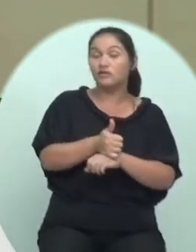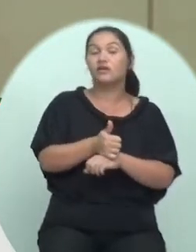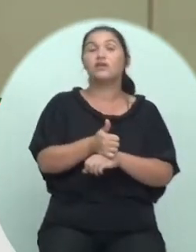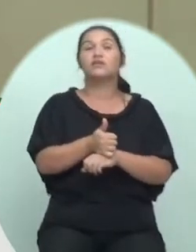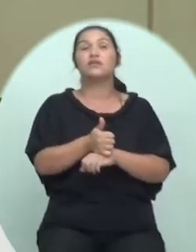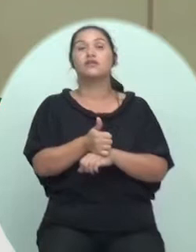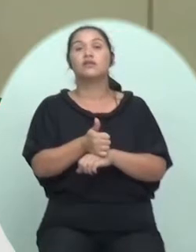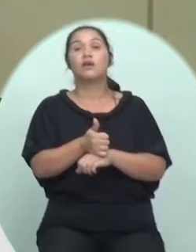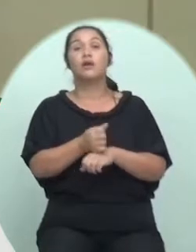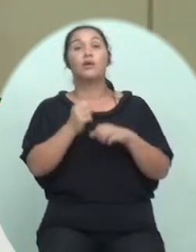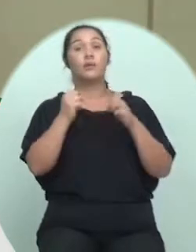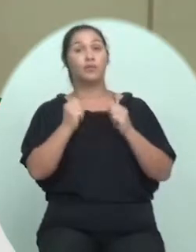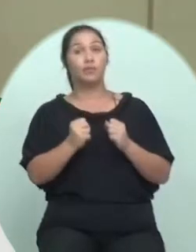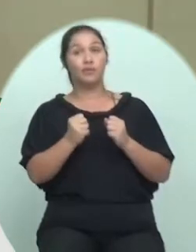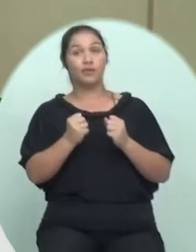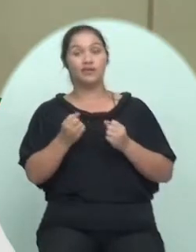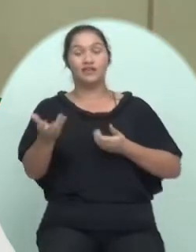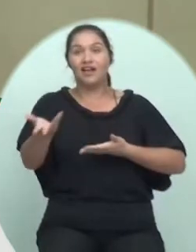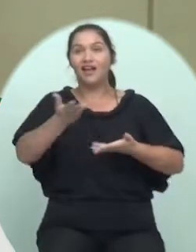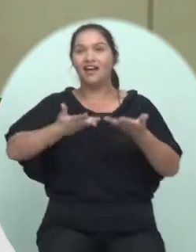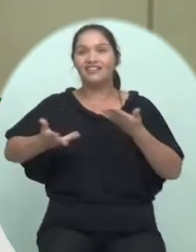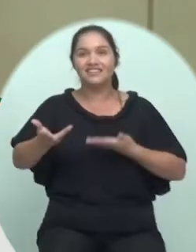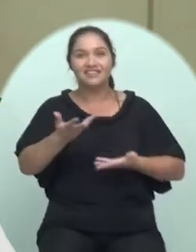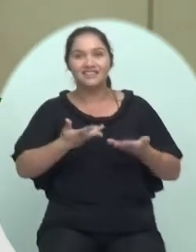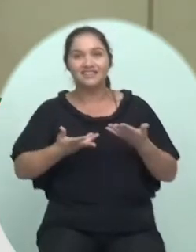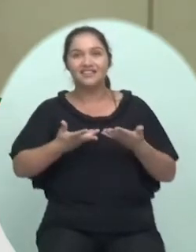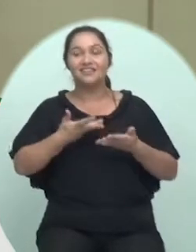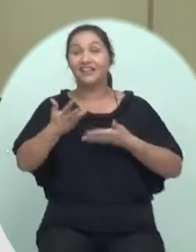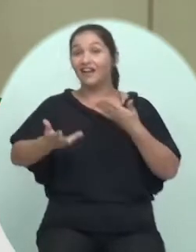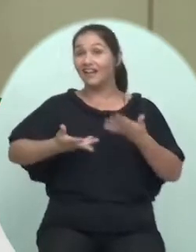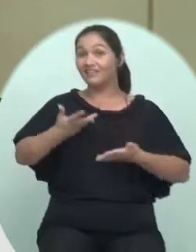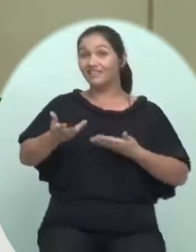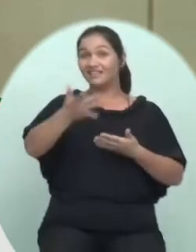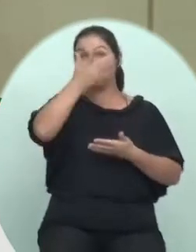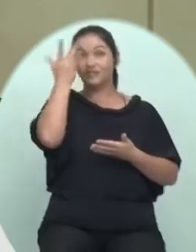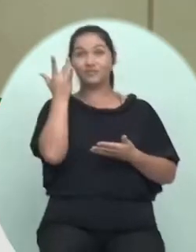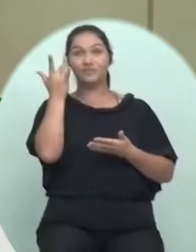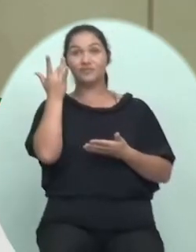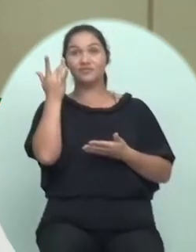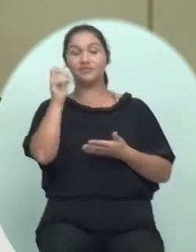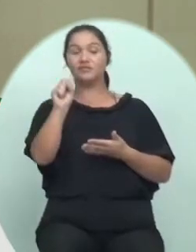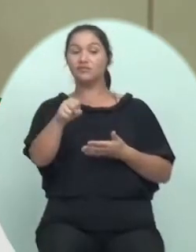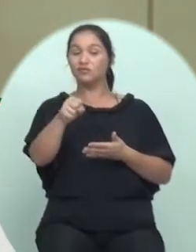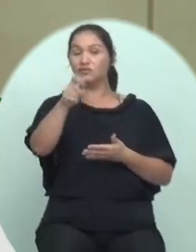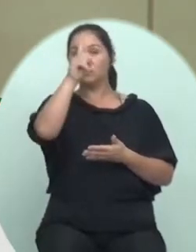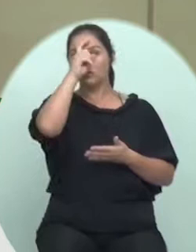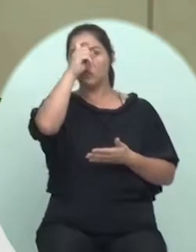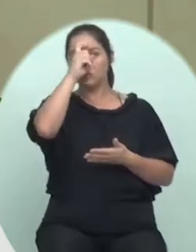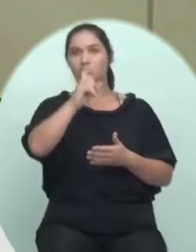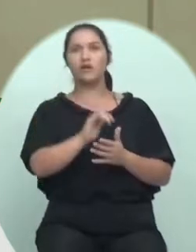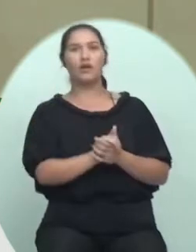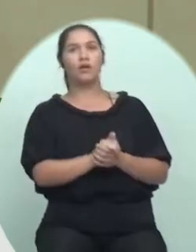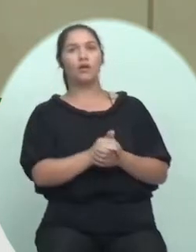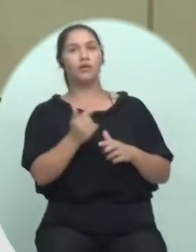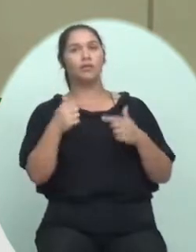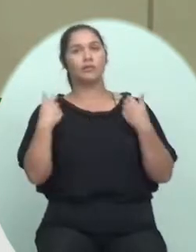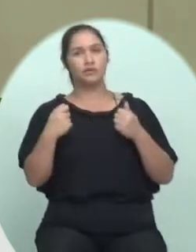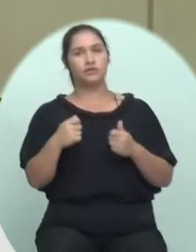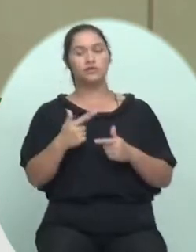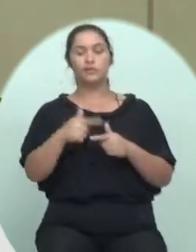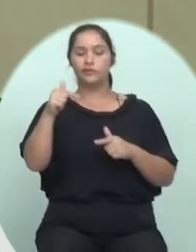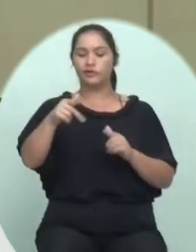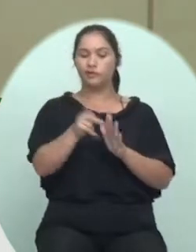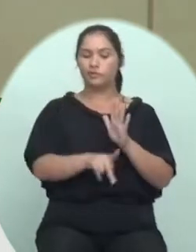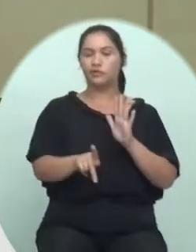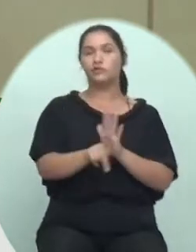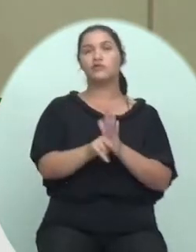nós vamos cobrar para ver se tem nos hospitais aqui, porque são projetos de lei que foi aprovado aqui, foi sancionado pelo prefeito